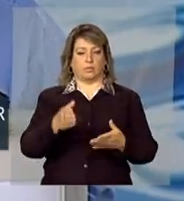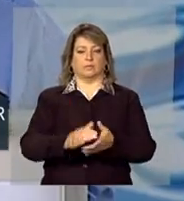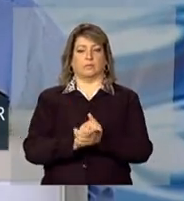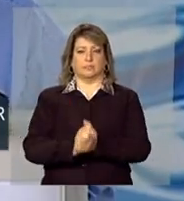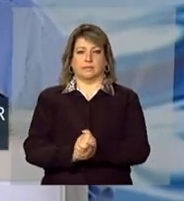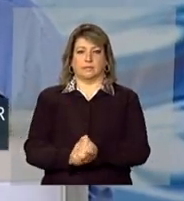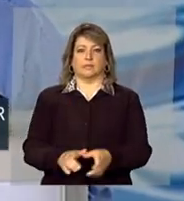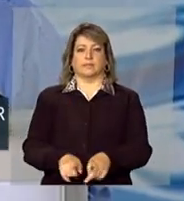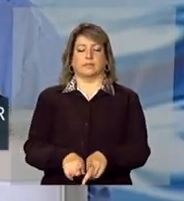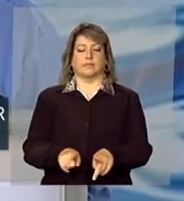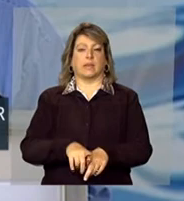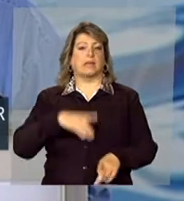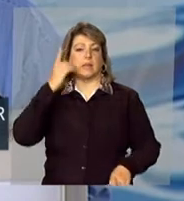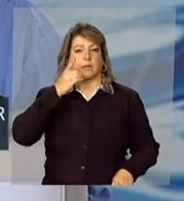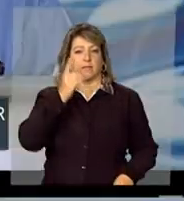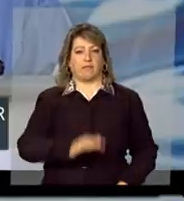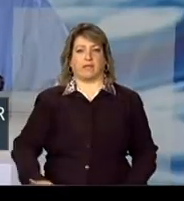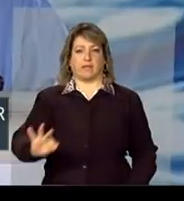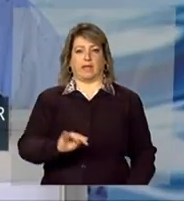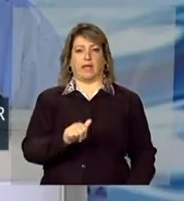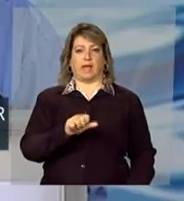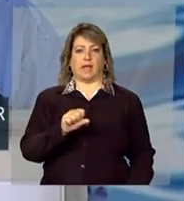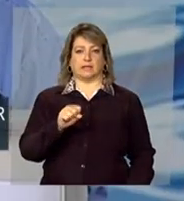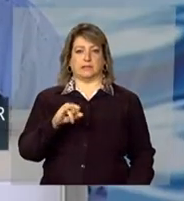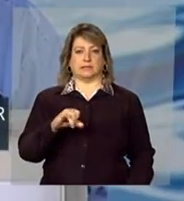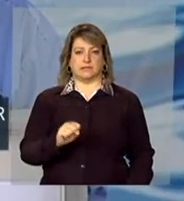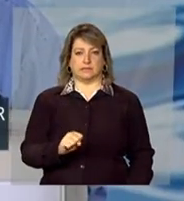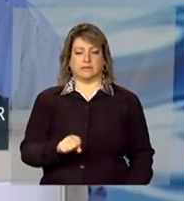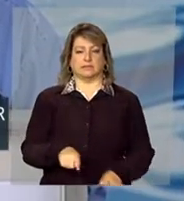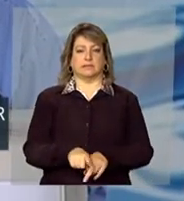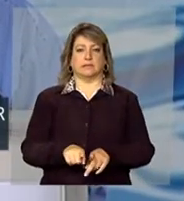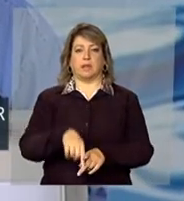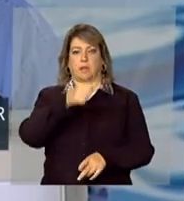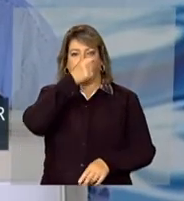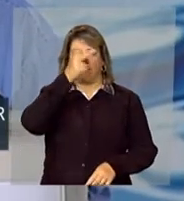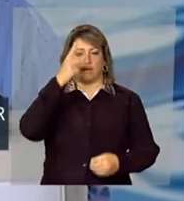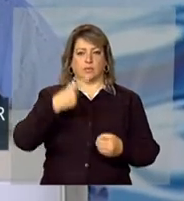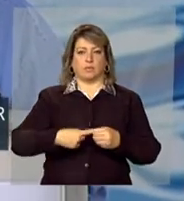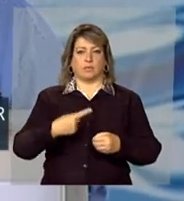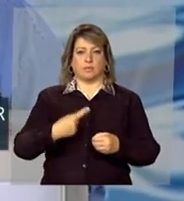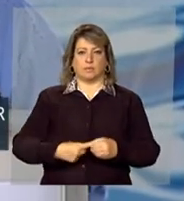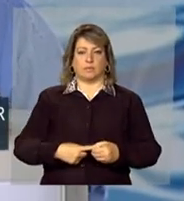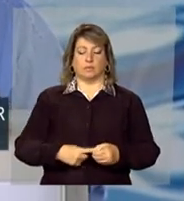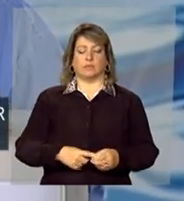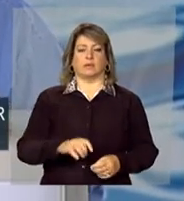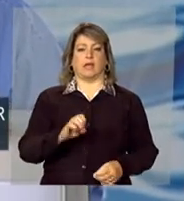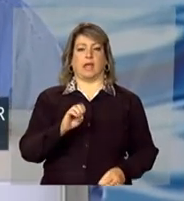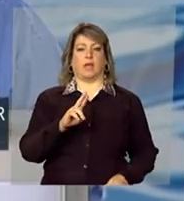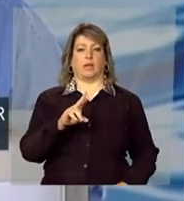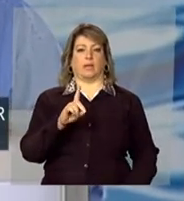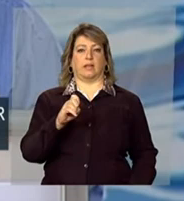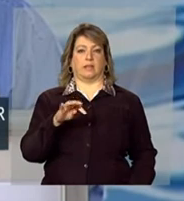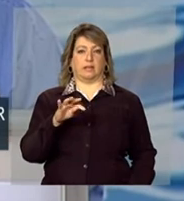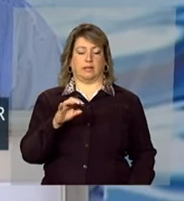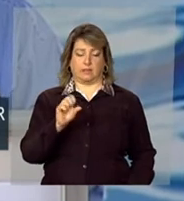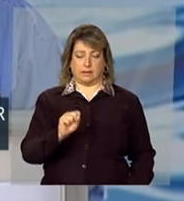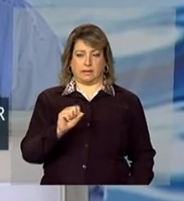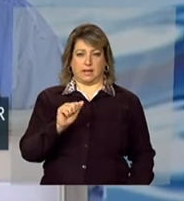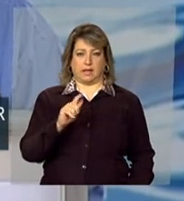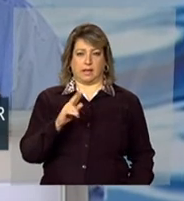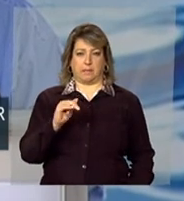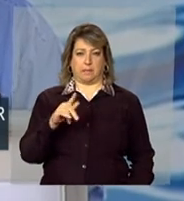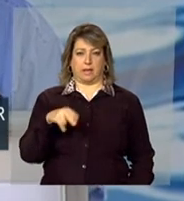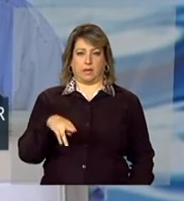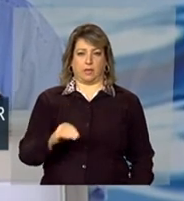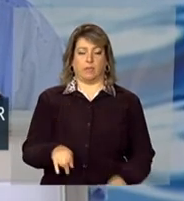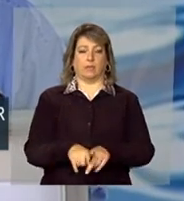deputado federal Assis Carvalho, prefeito de Fronteiras, Eudes Agripino, prefeito de